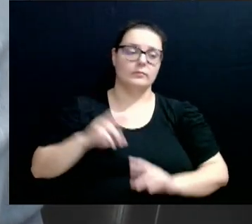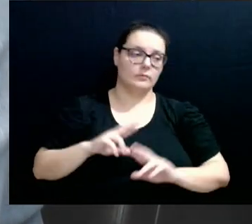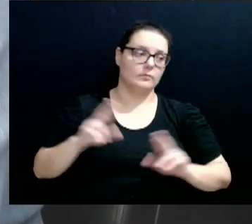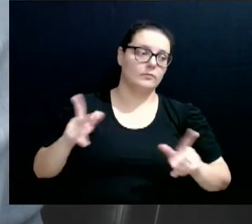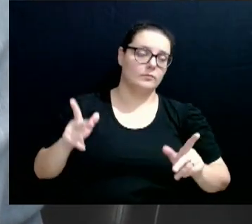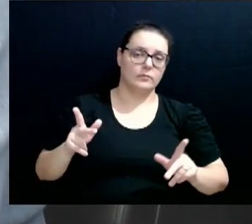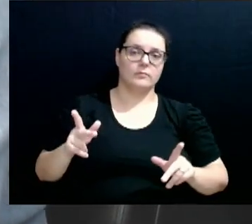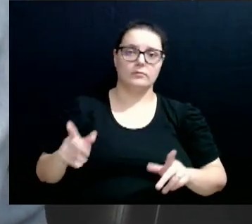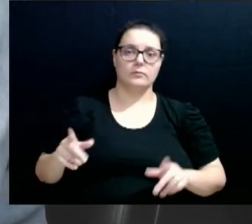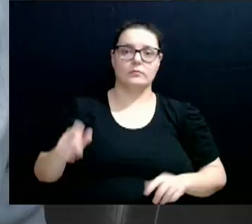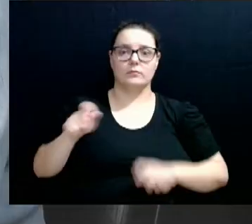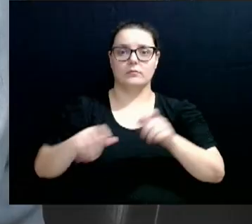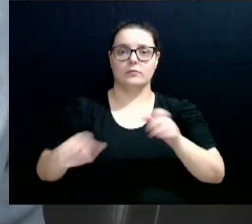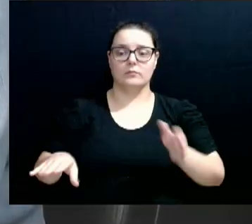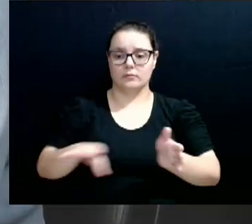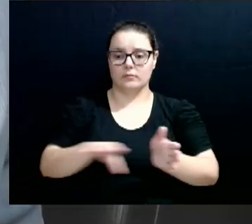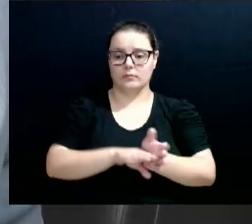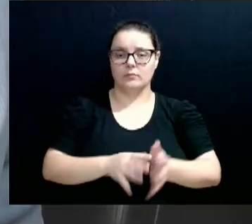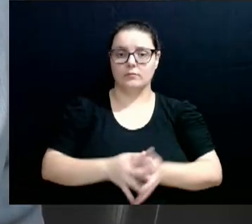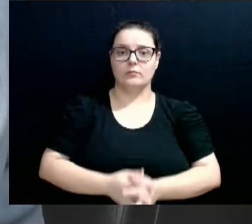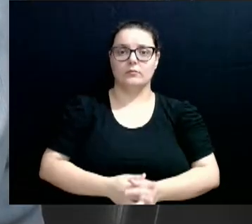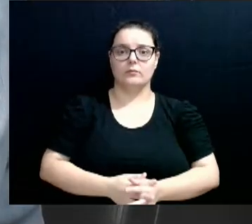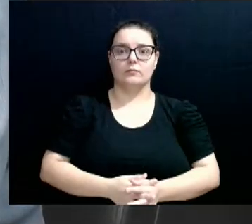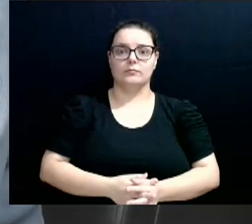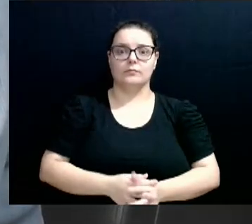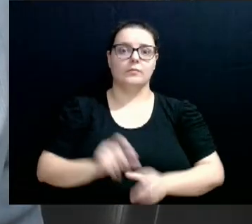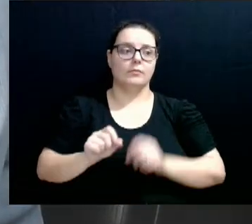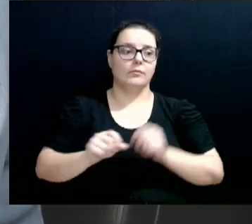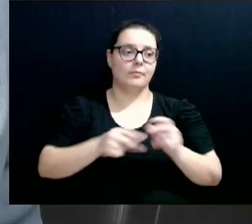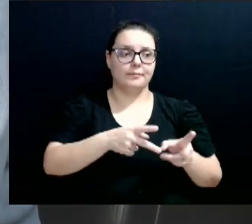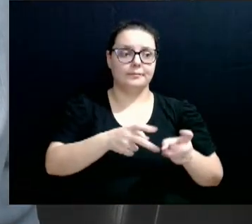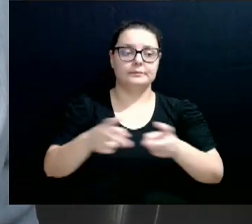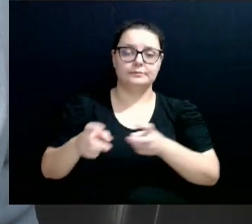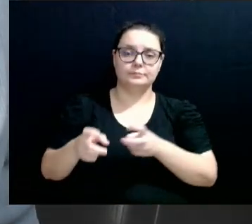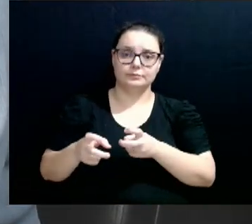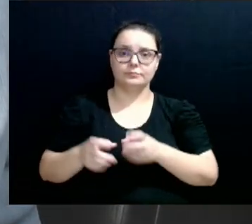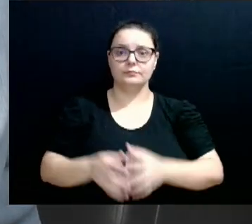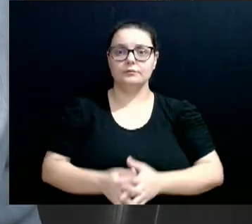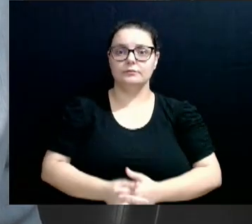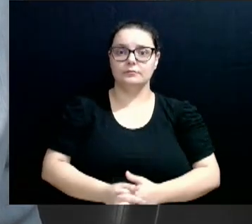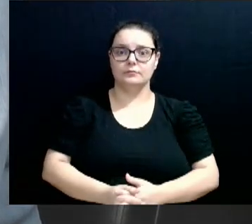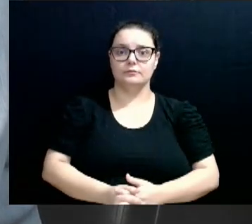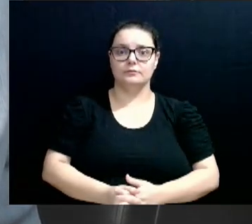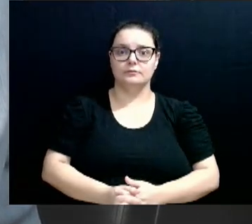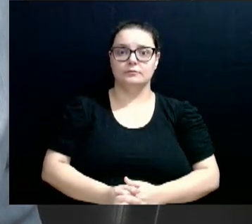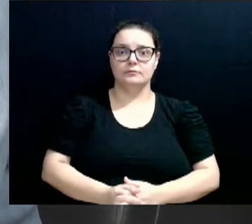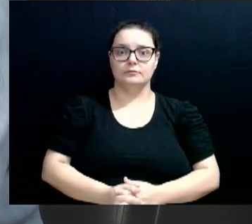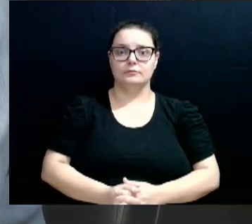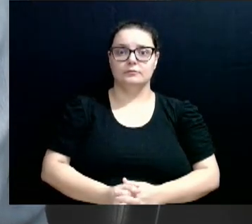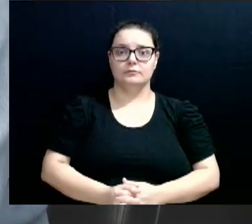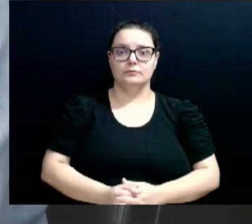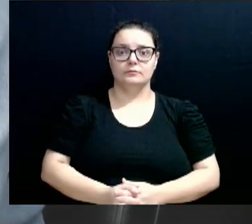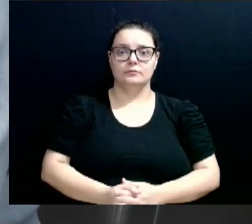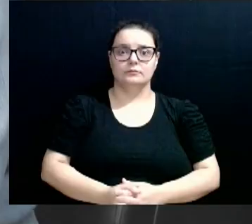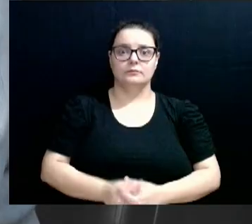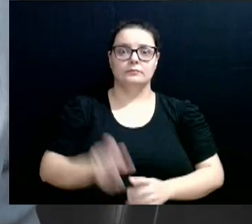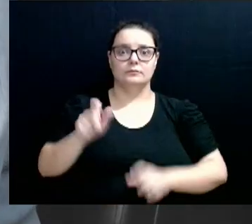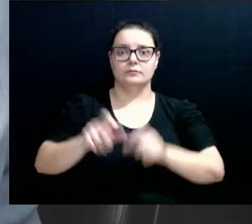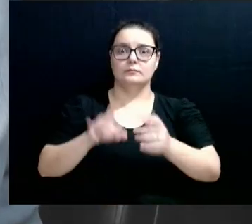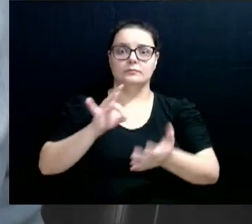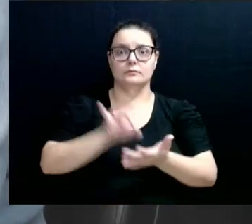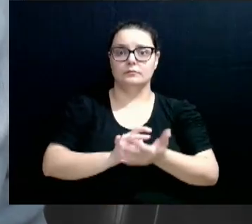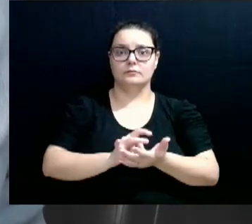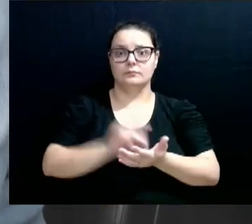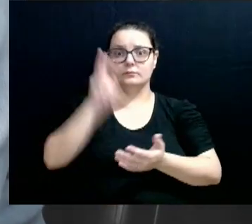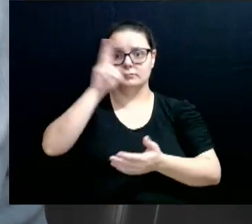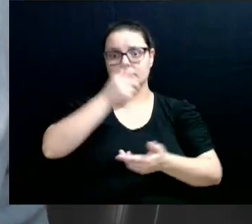chegavam, e aí o que a gente percebia é que eram pessoas com uma origem, uma trajetória muito parecida com a da